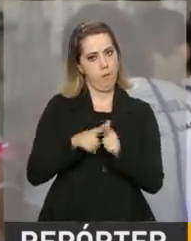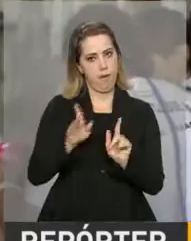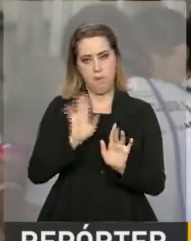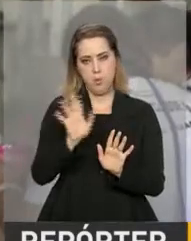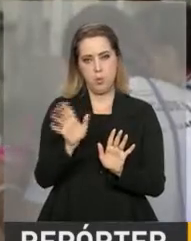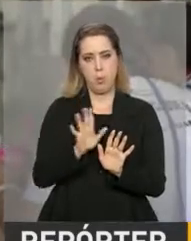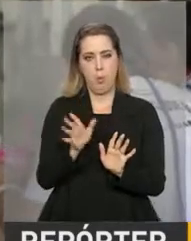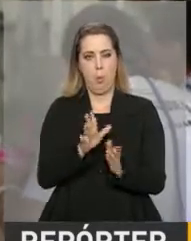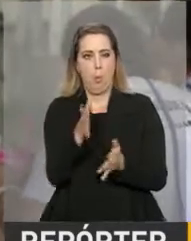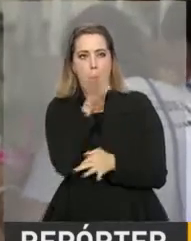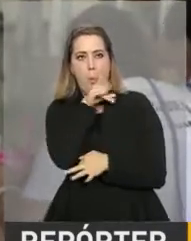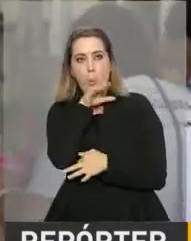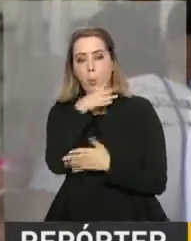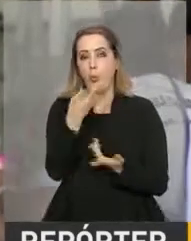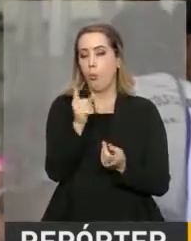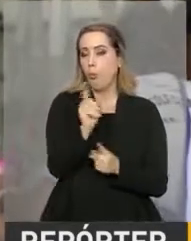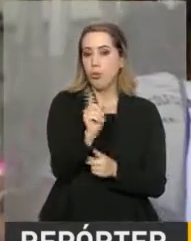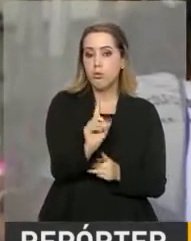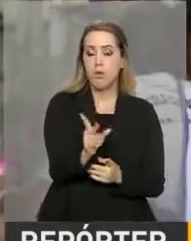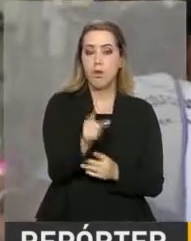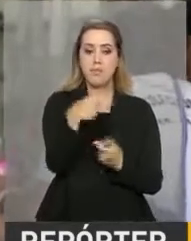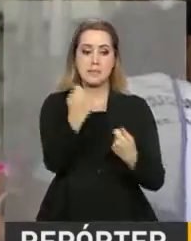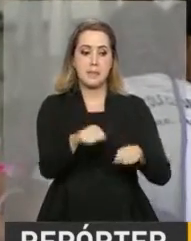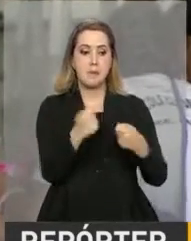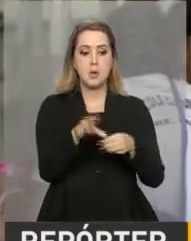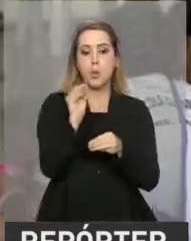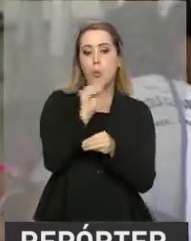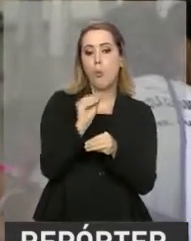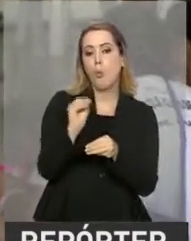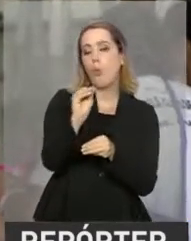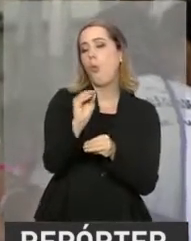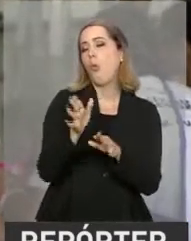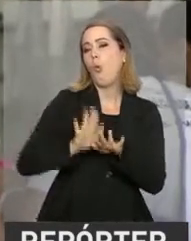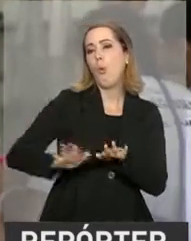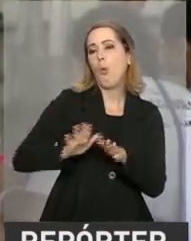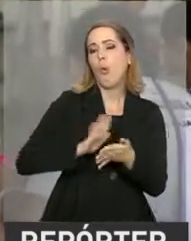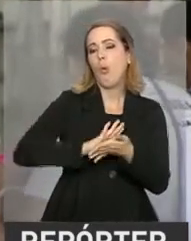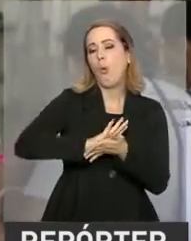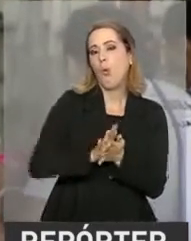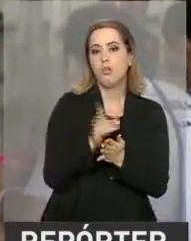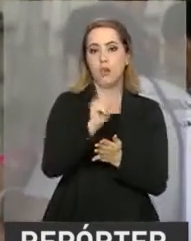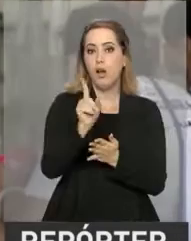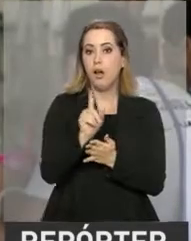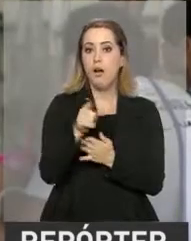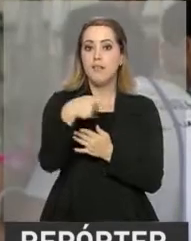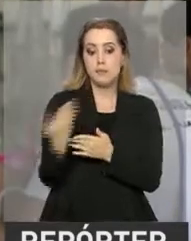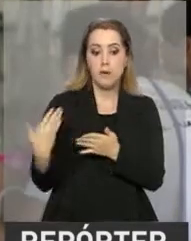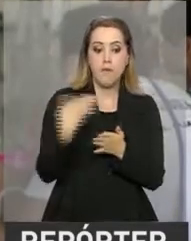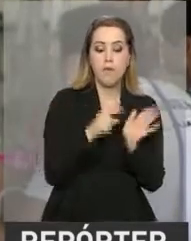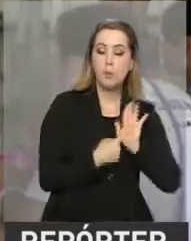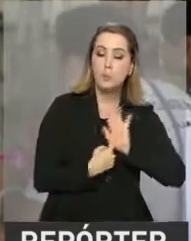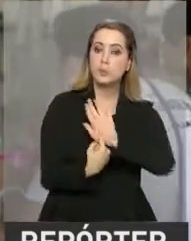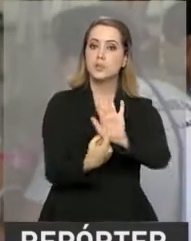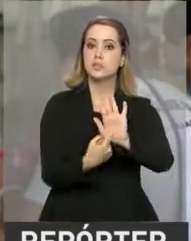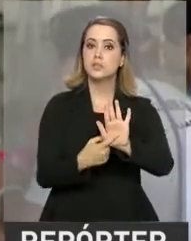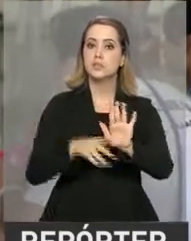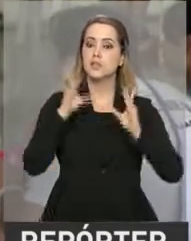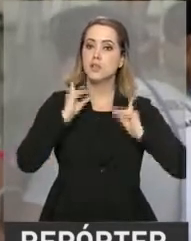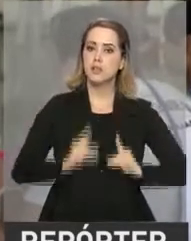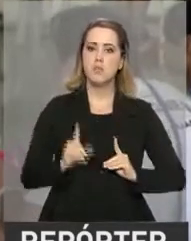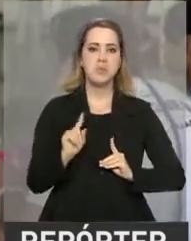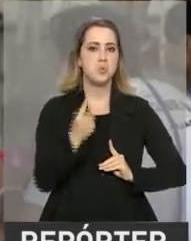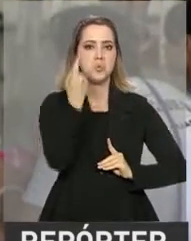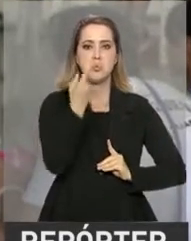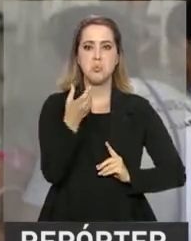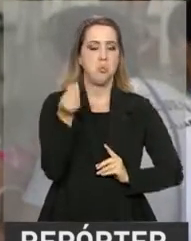coisa grave que você precisa de tratar como coitado, com pena. A gente veio aqui mostrar que a deficiência é apenas mais uma